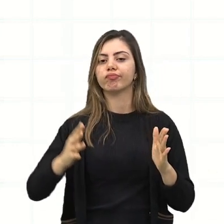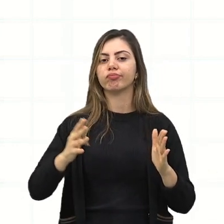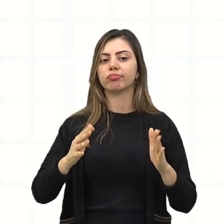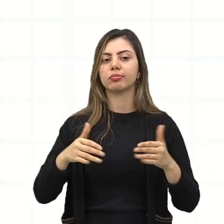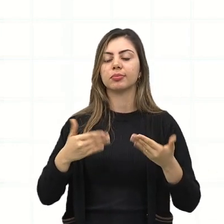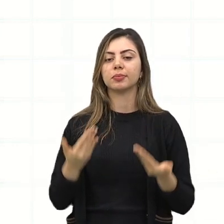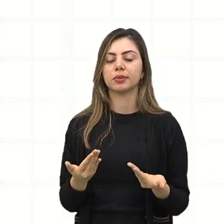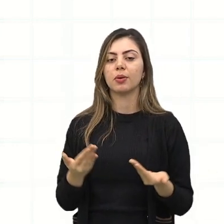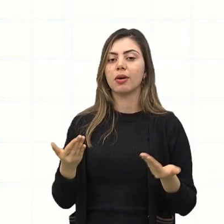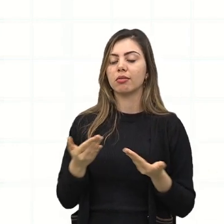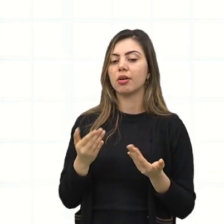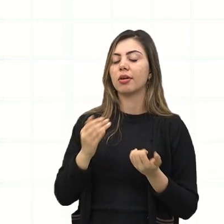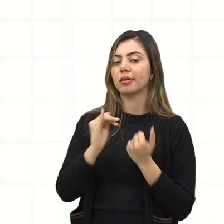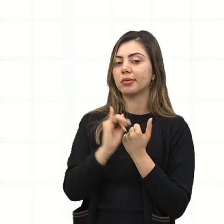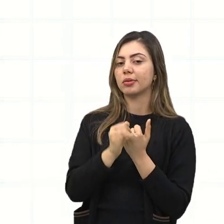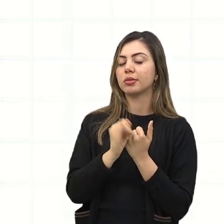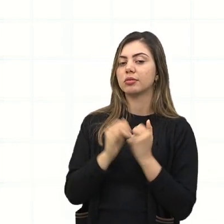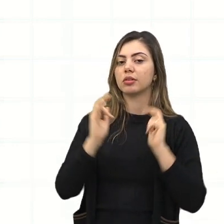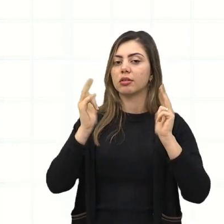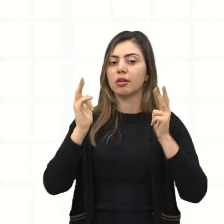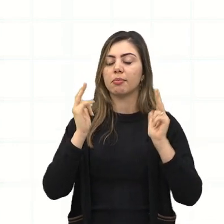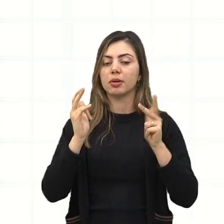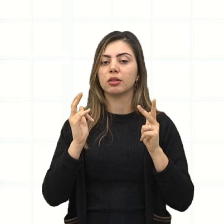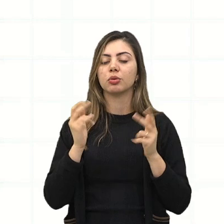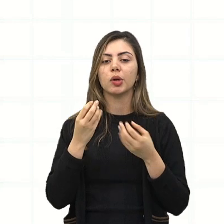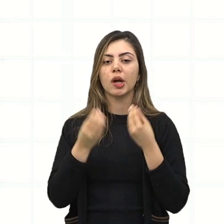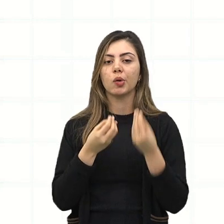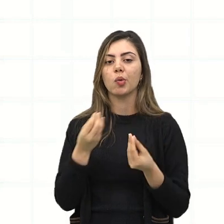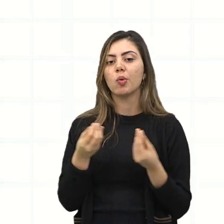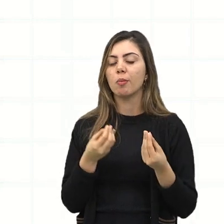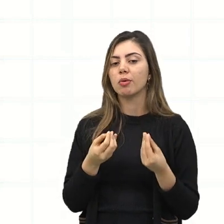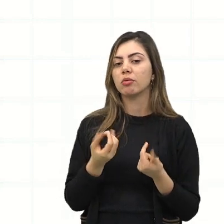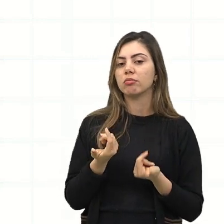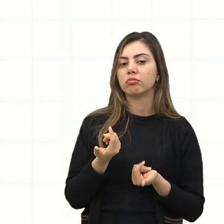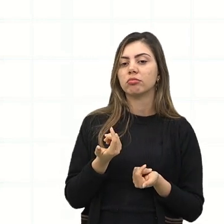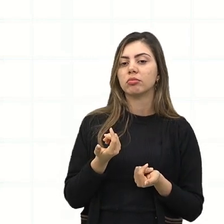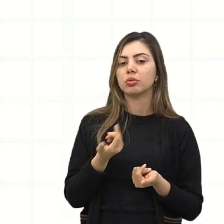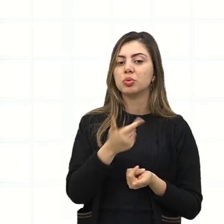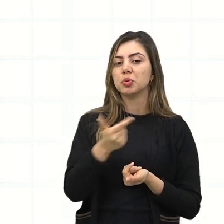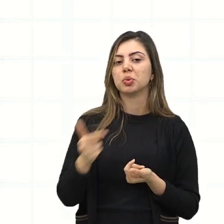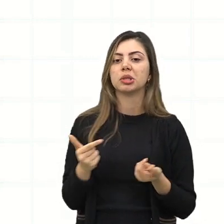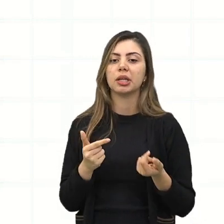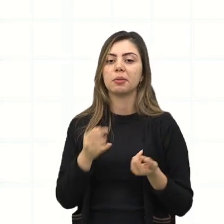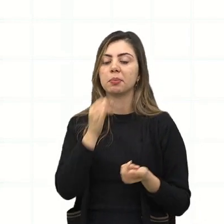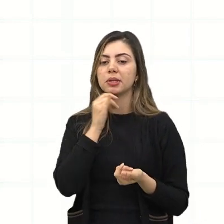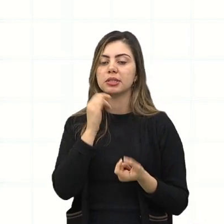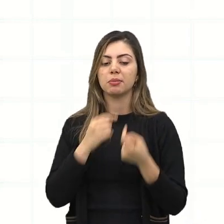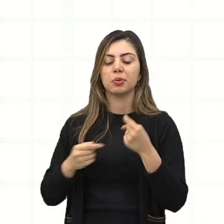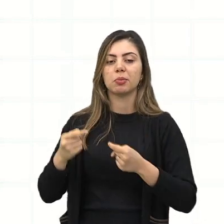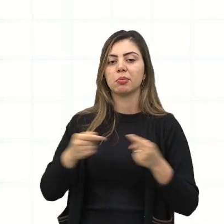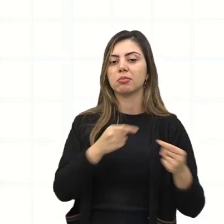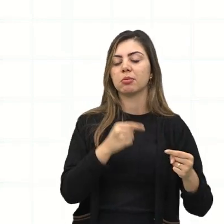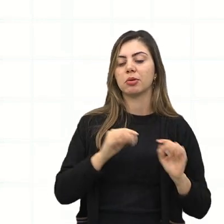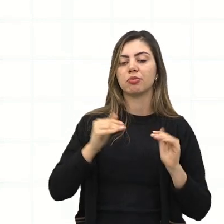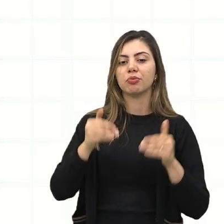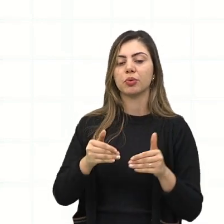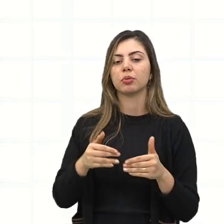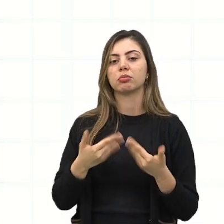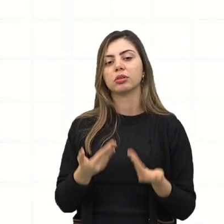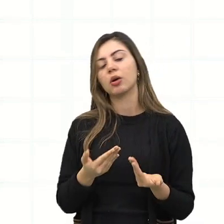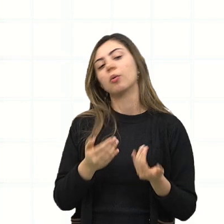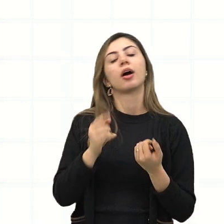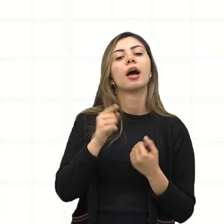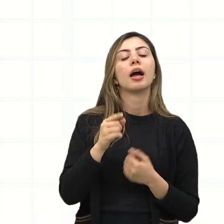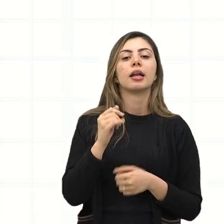crônica narrativa de aventura, né, frequentemente não apresenta um conflito central. Nem toda crônica vai apresentar